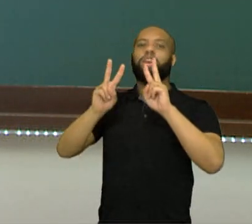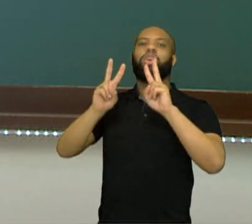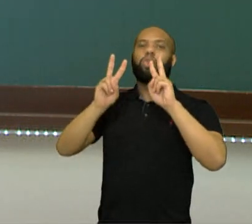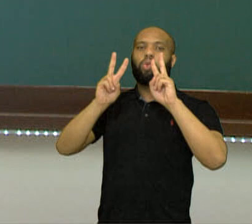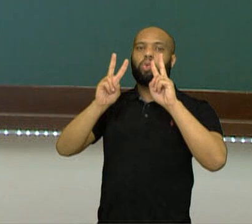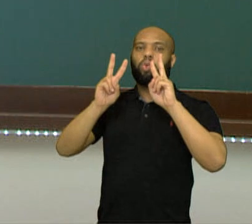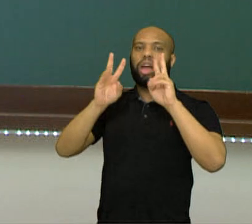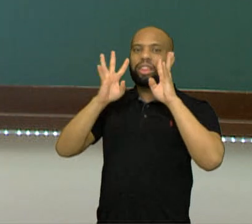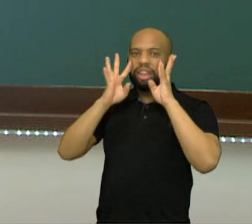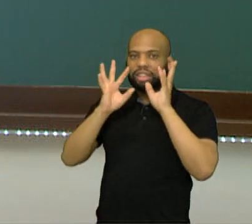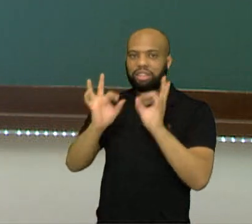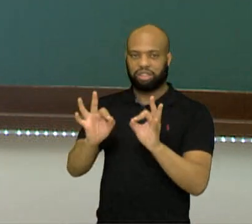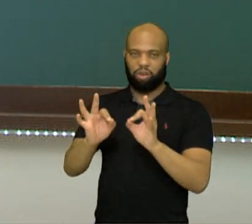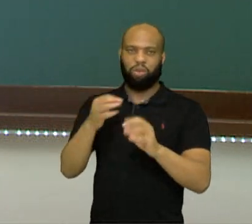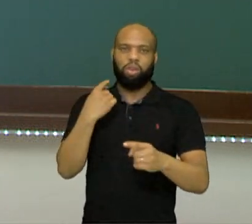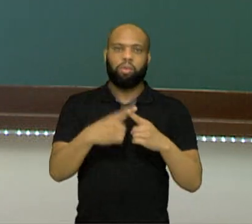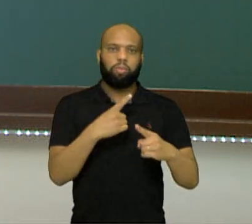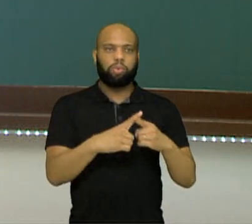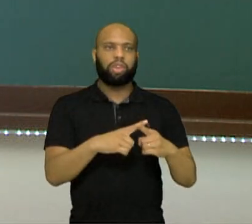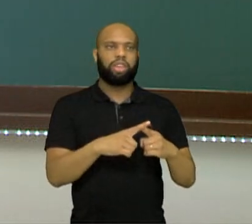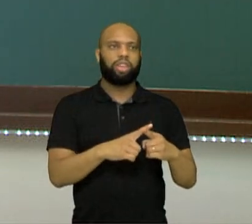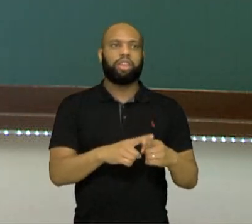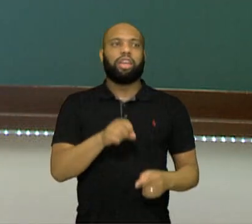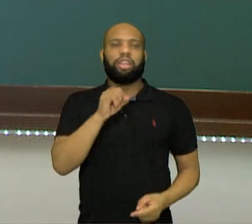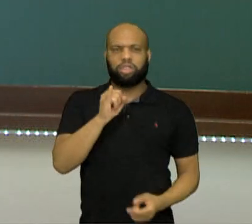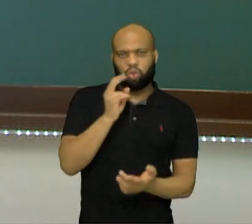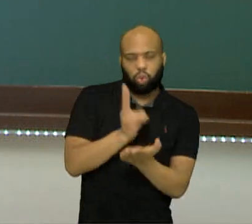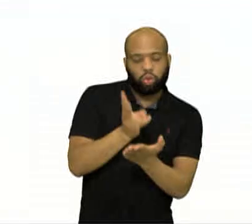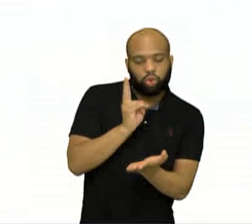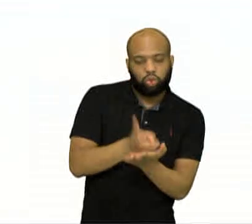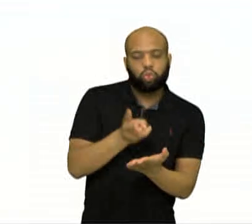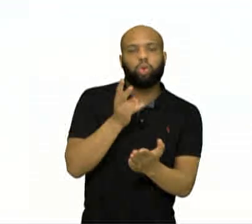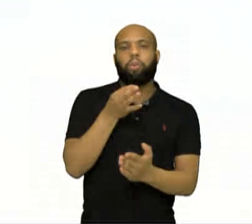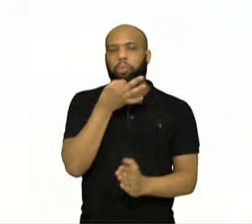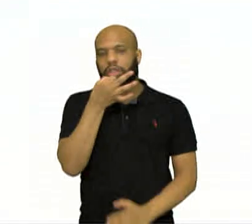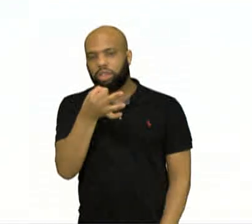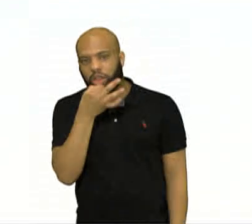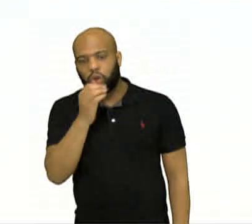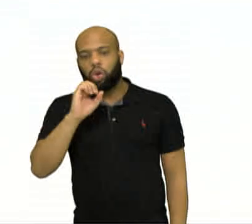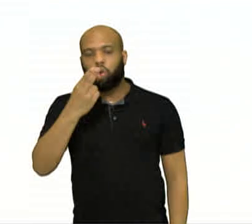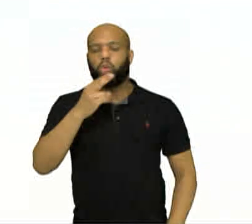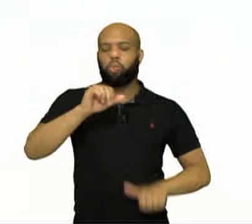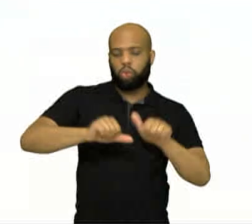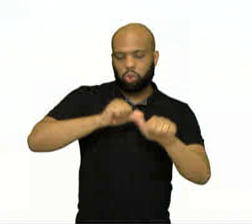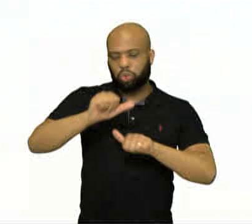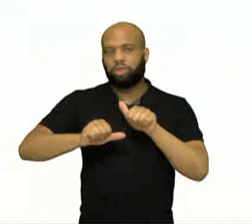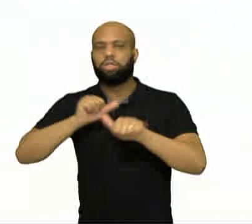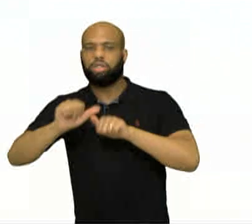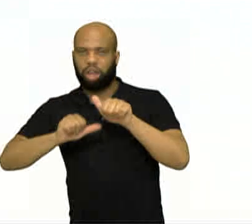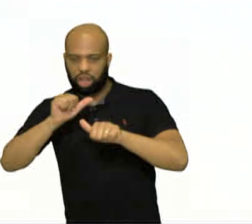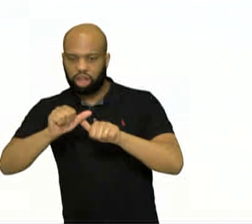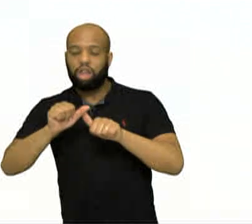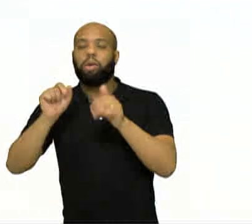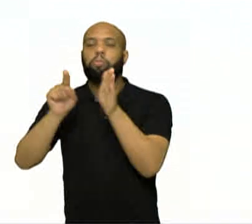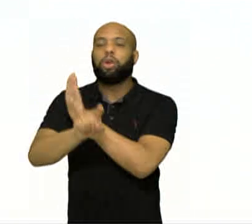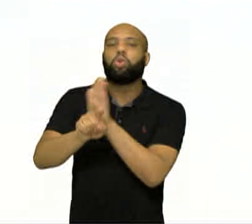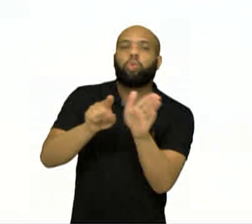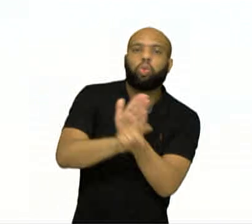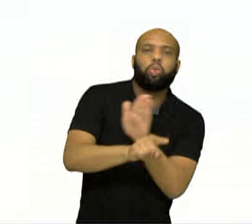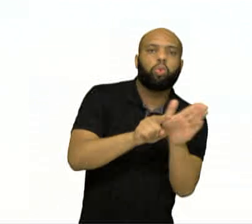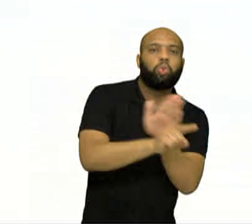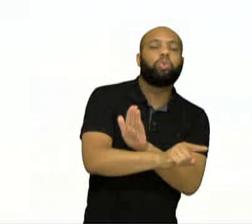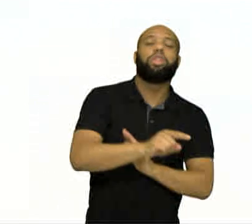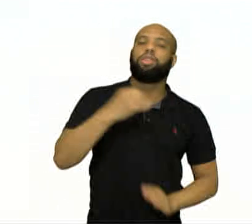Perceber se mantemos a nossa posição ou se perante os argumentos do interlocutor, ajustamos a nossa. Fazer perguntas no processo de